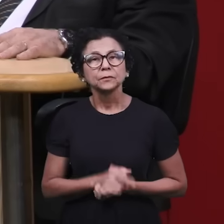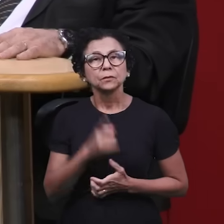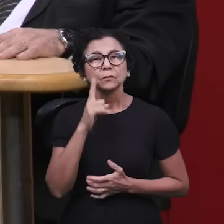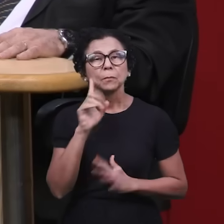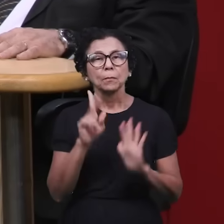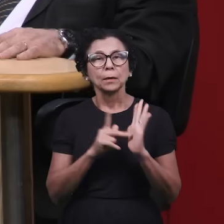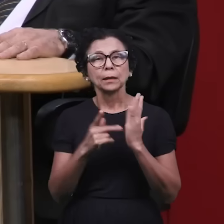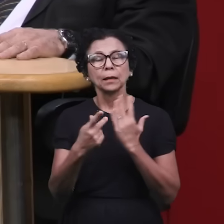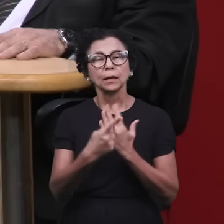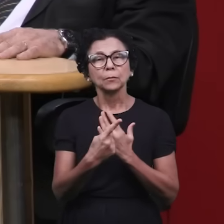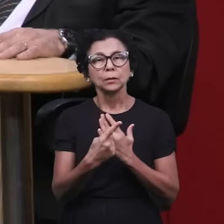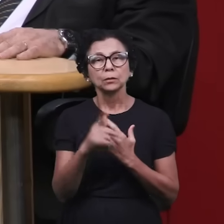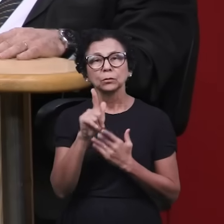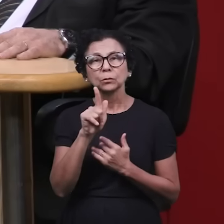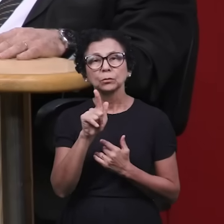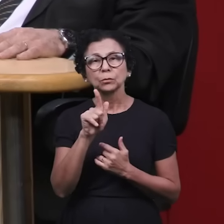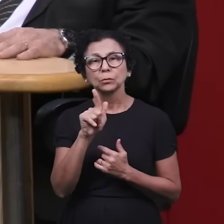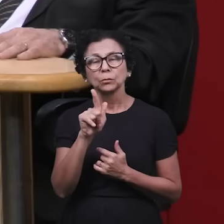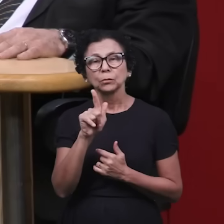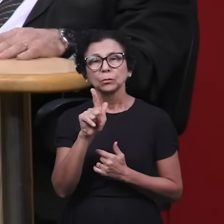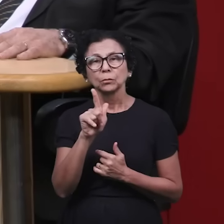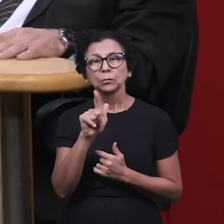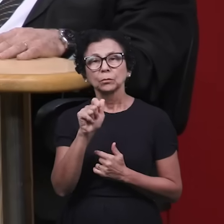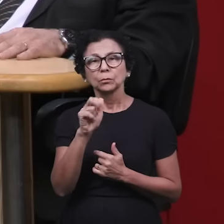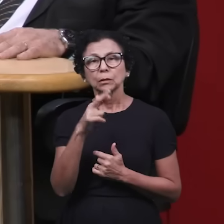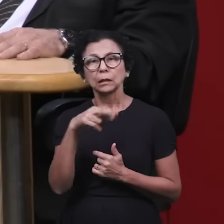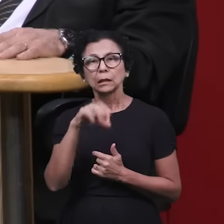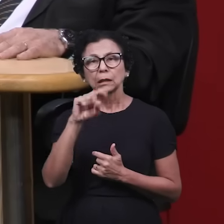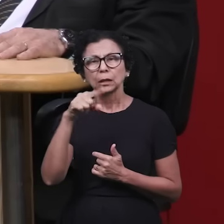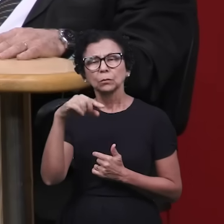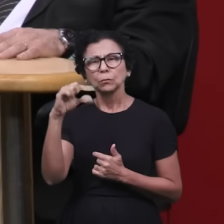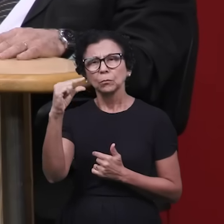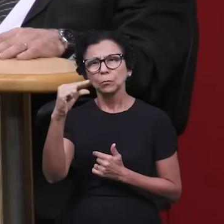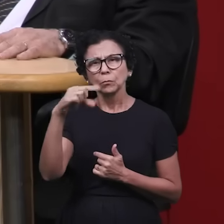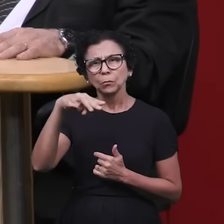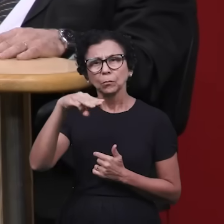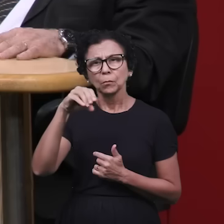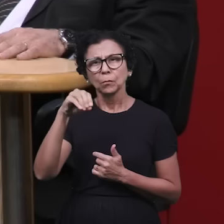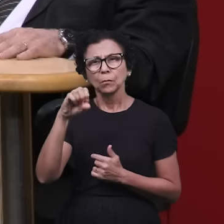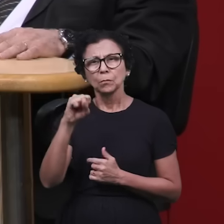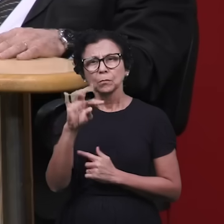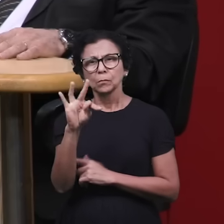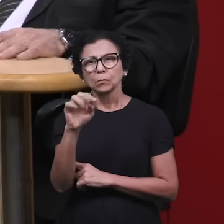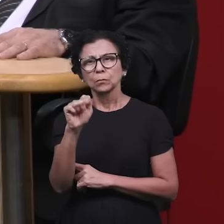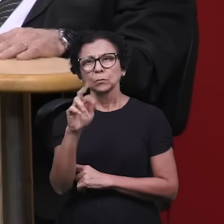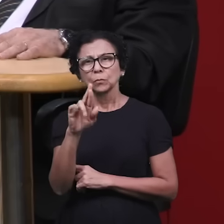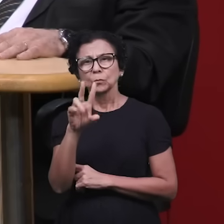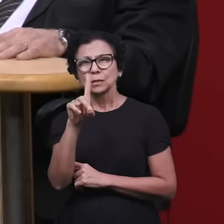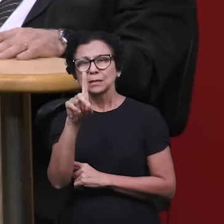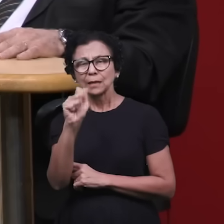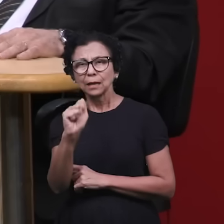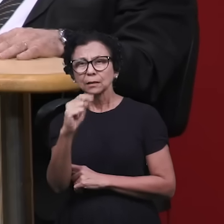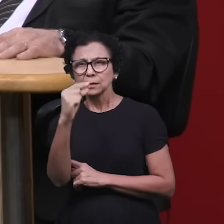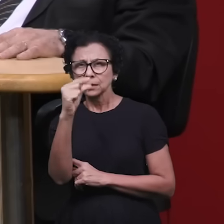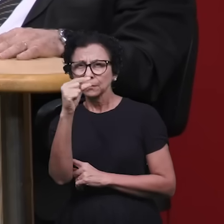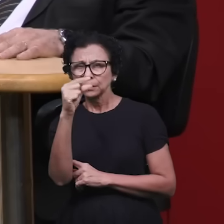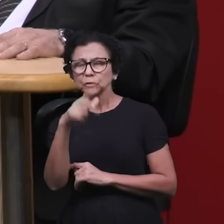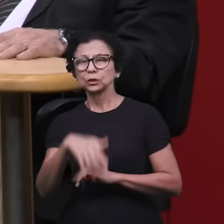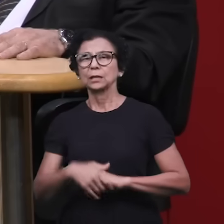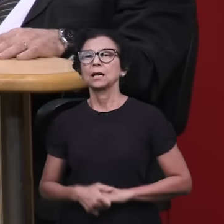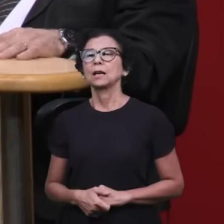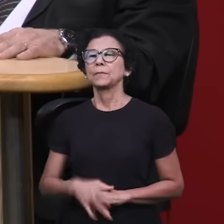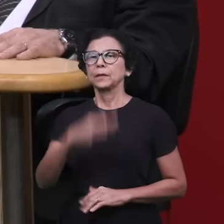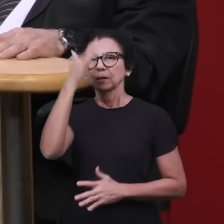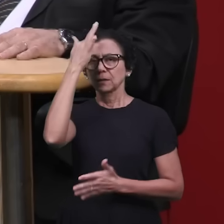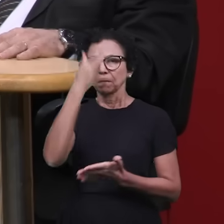de mostarda, que ele desapareceu. A fé desapareceu, não existia mais fé. Eu não tenho mais fé, mas eu tenho uma grande árvore que cresceu no